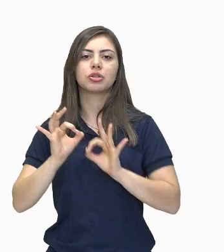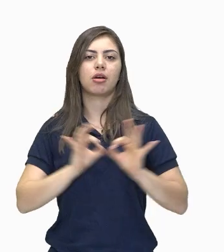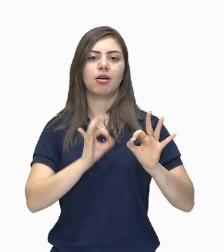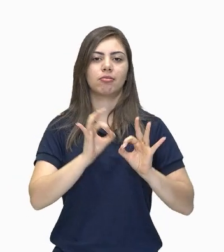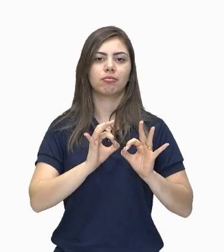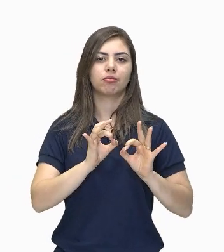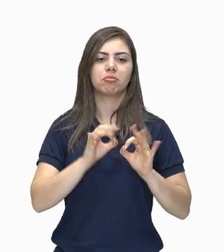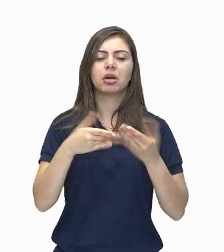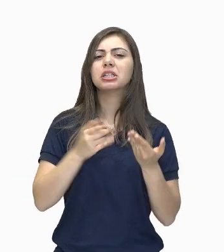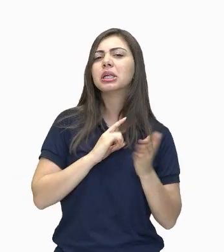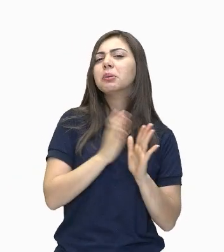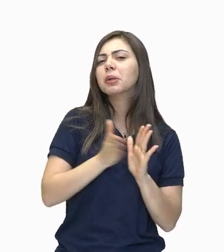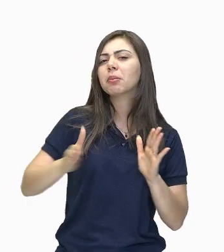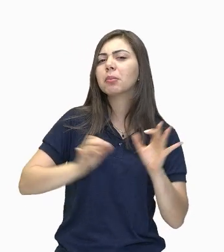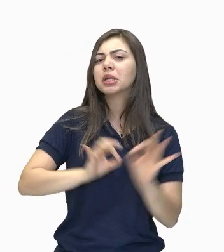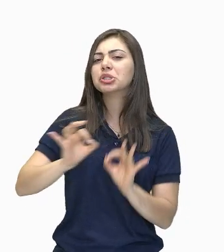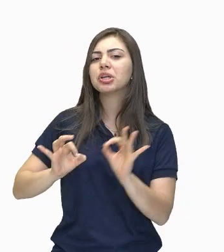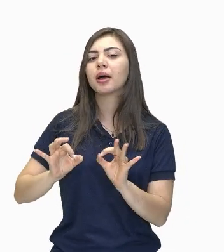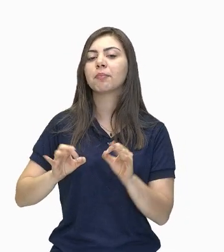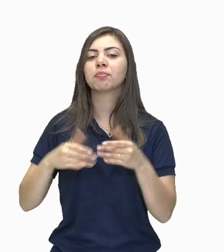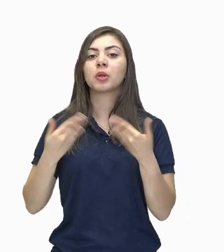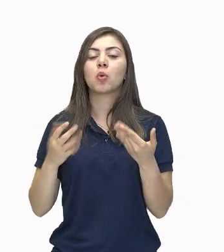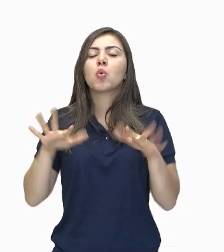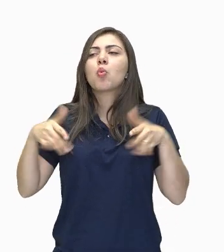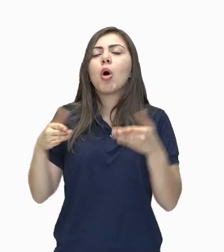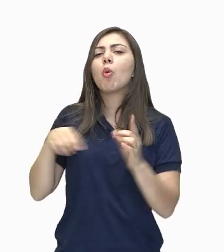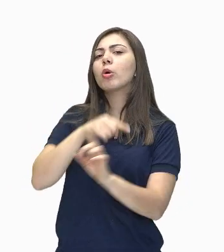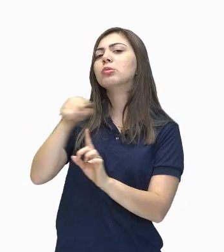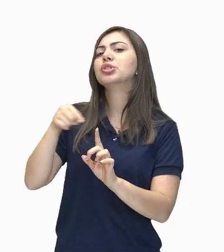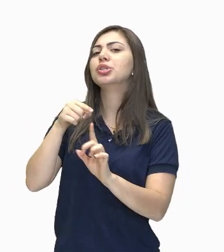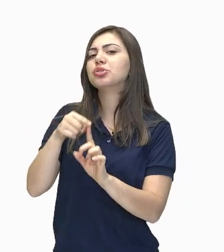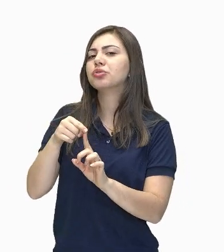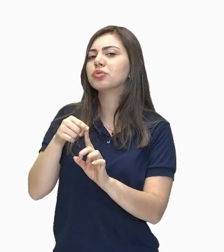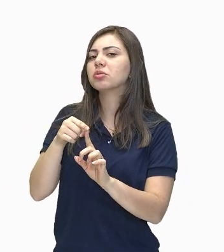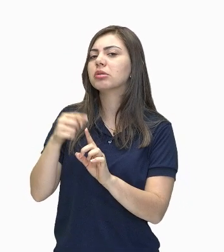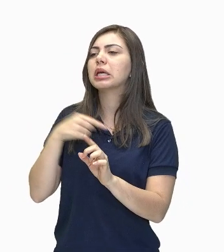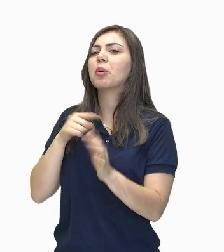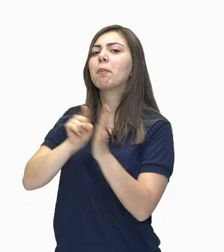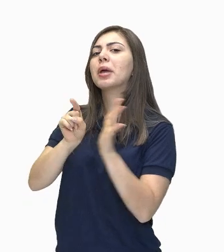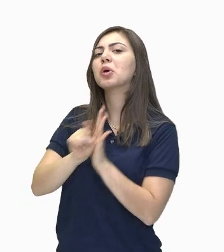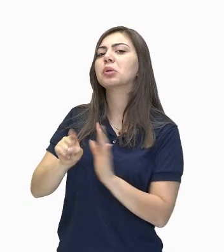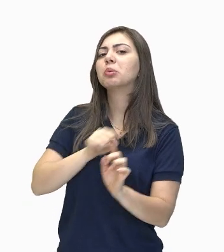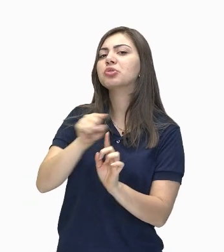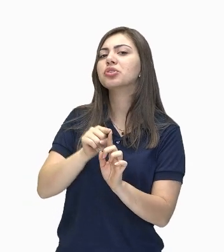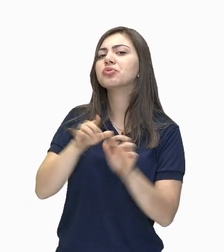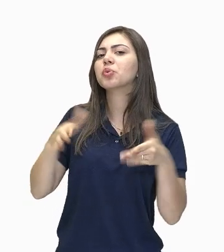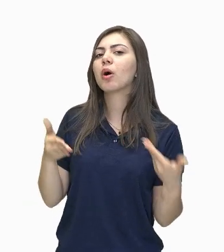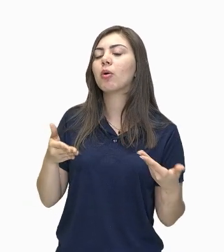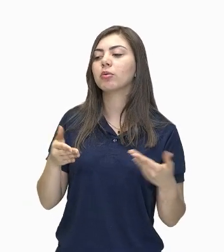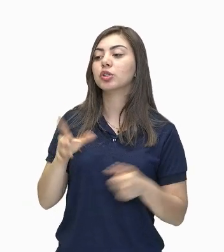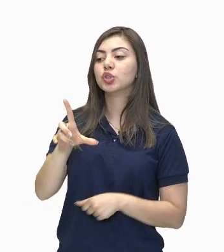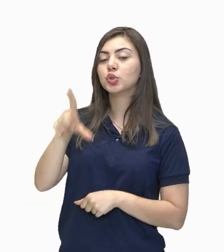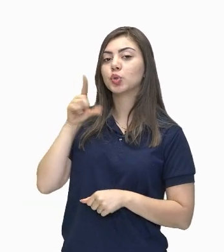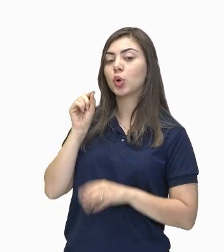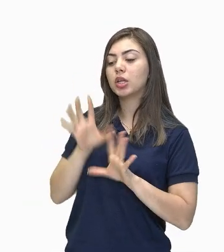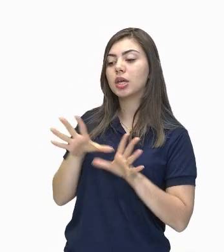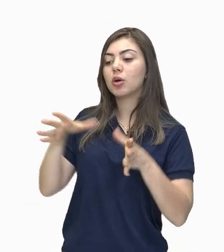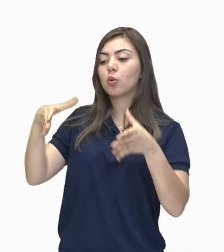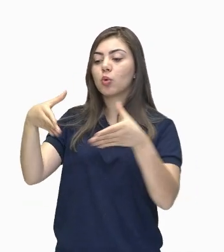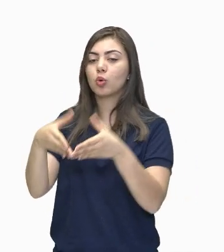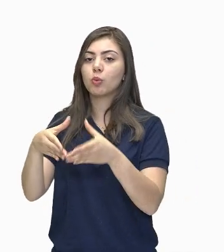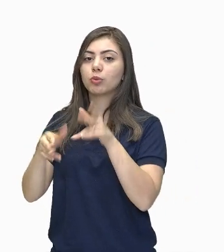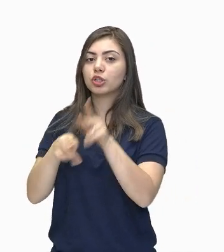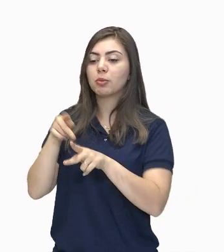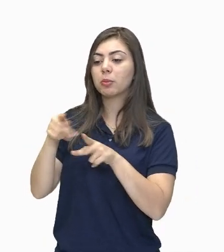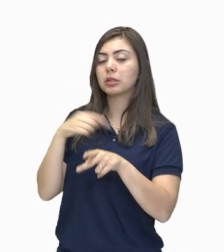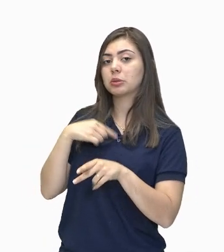planejamento são definir o objetivo, né, o que nós queremos saber, escolher a população ou a amostra, né, que